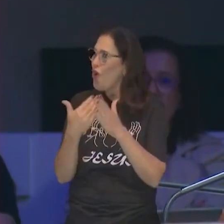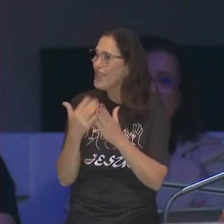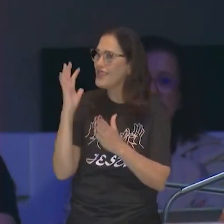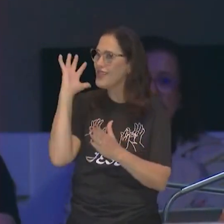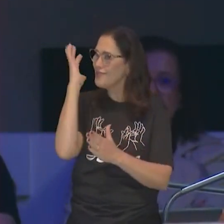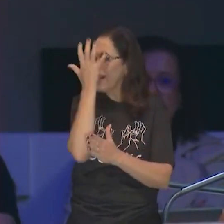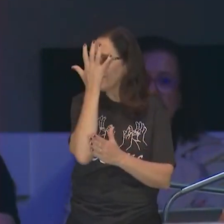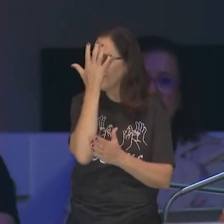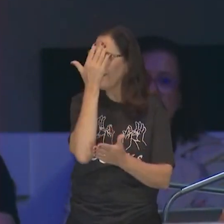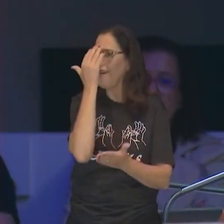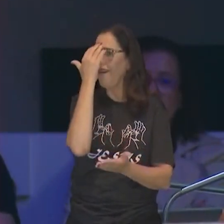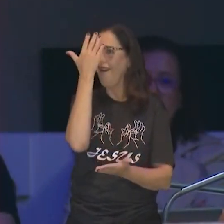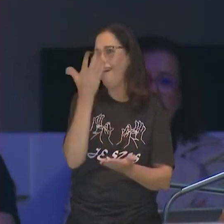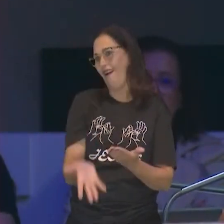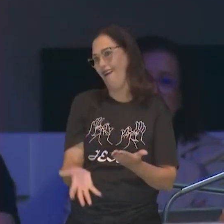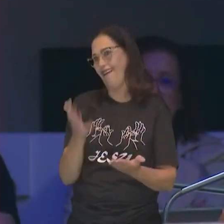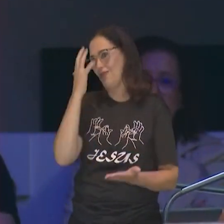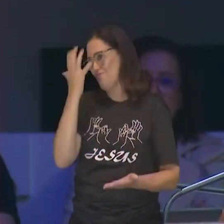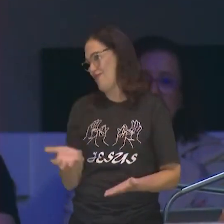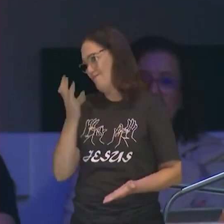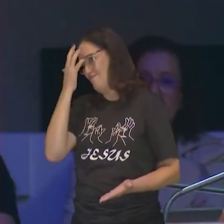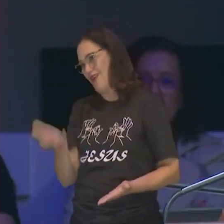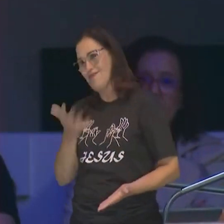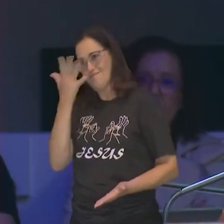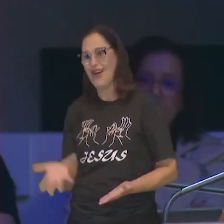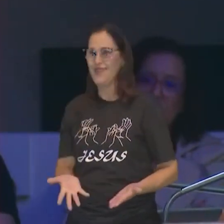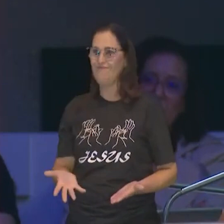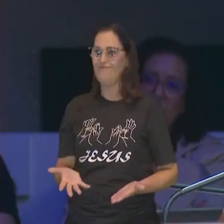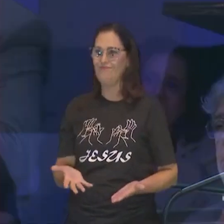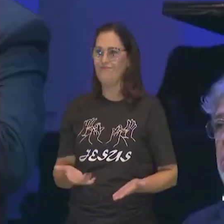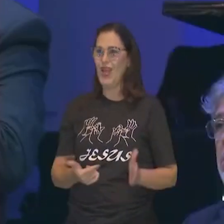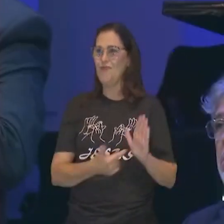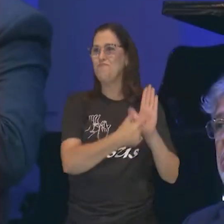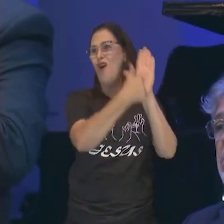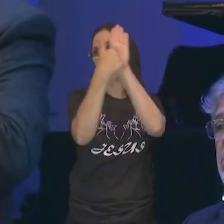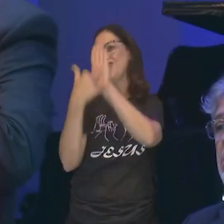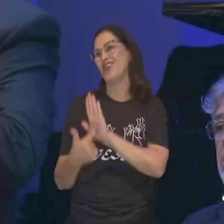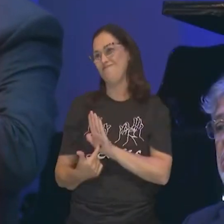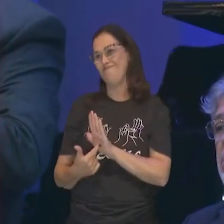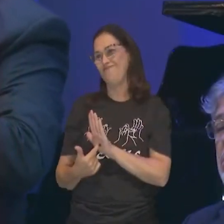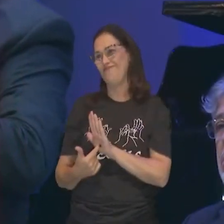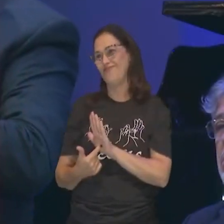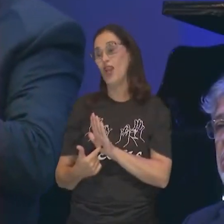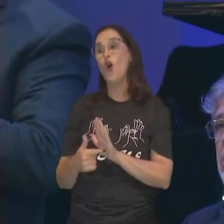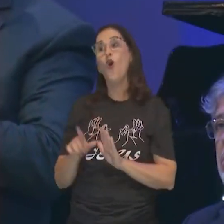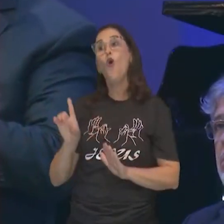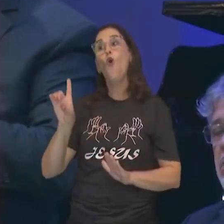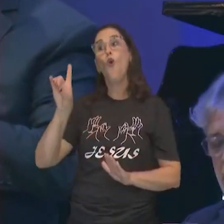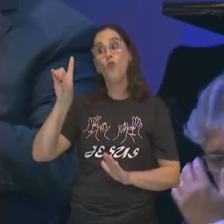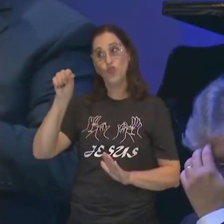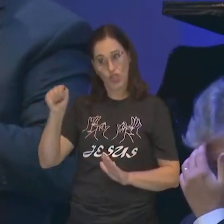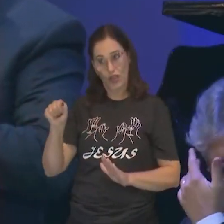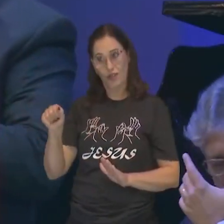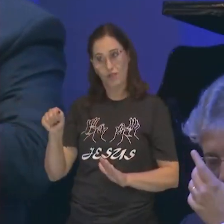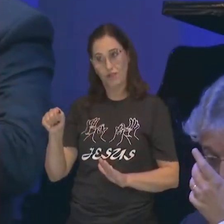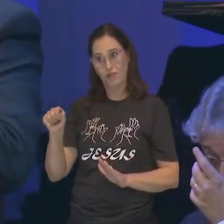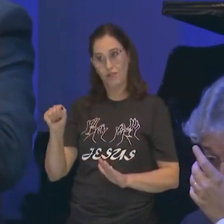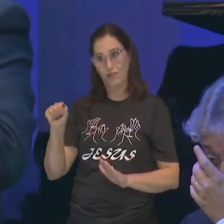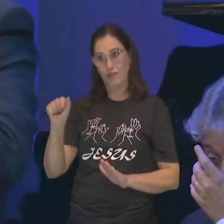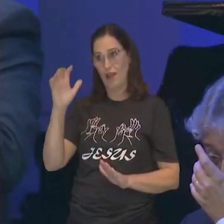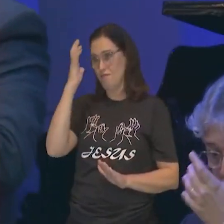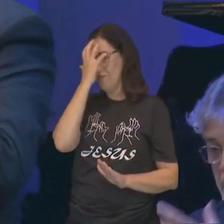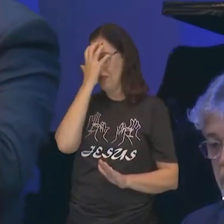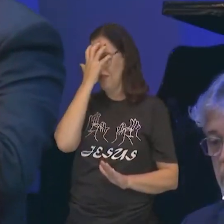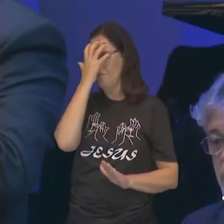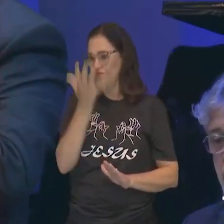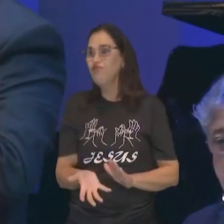elas caem, queridos. Um dia a máscara cai. Diz a palavra de